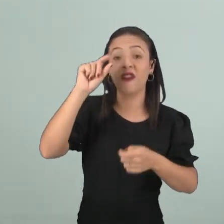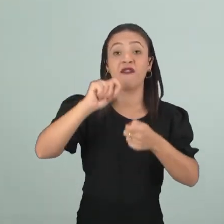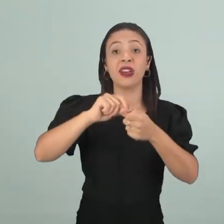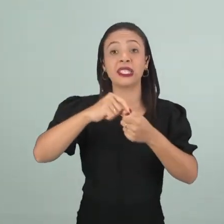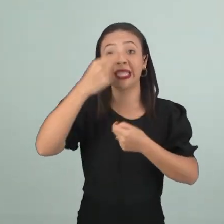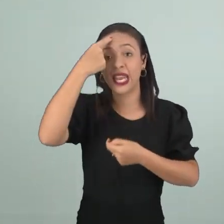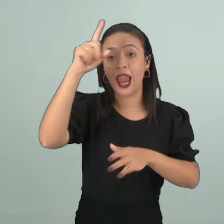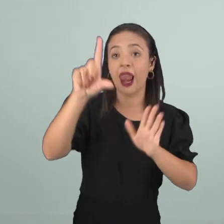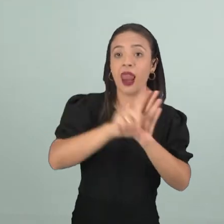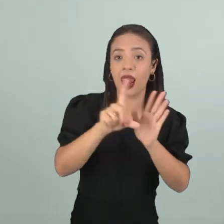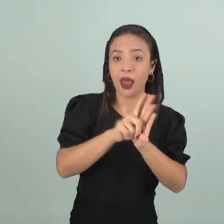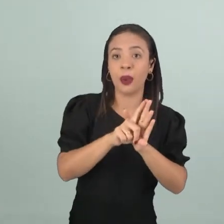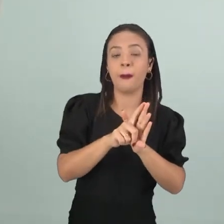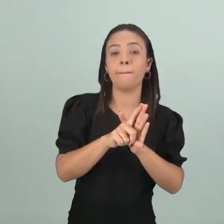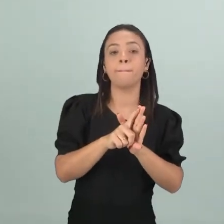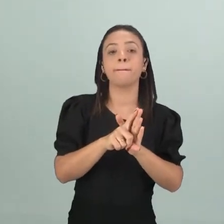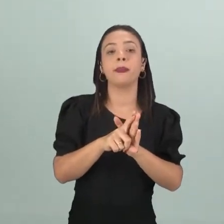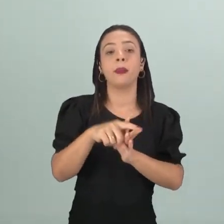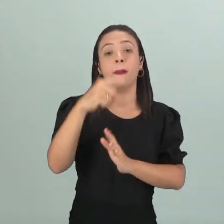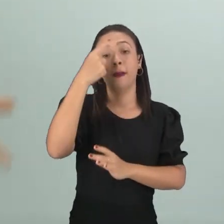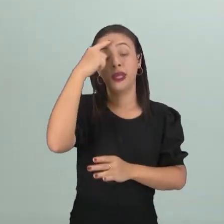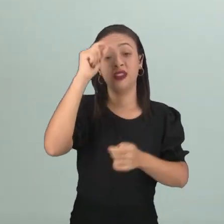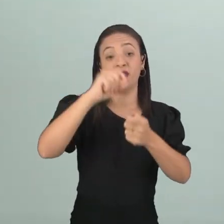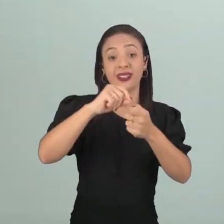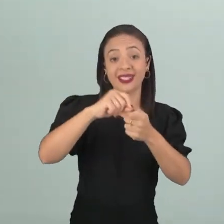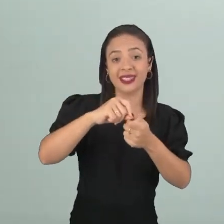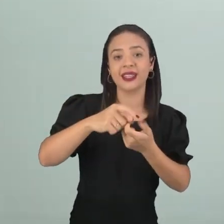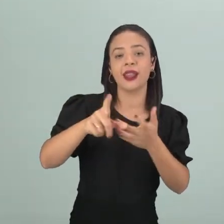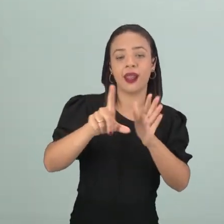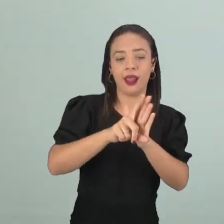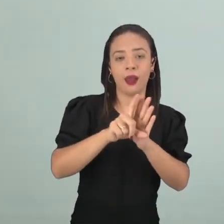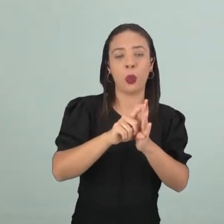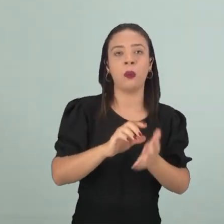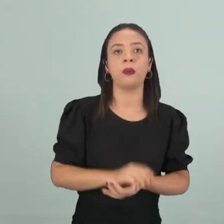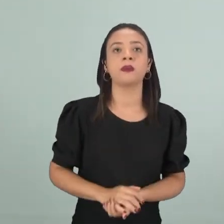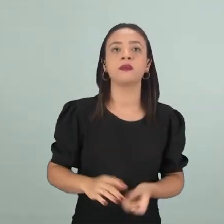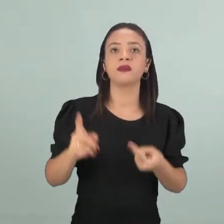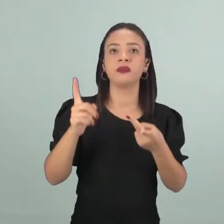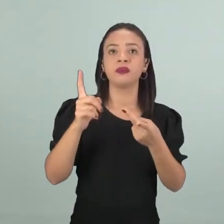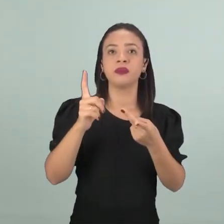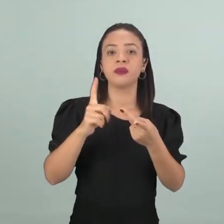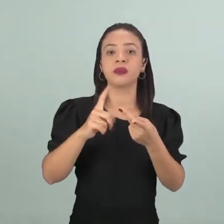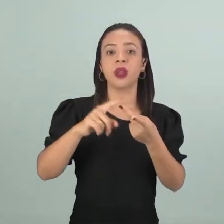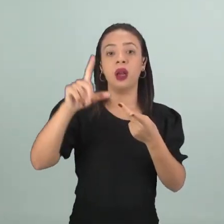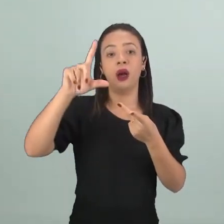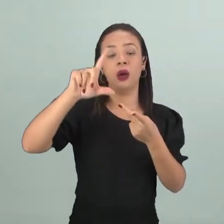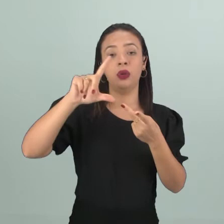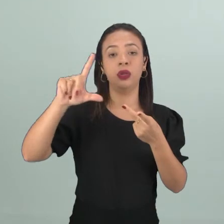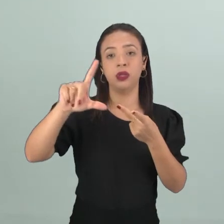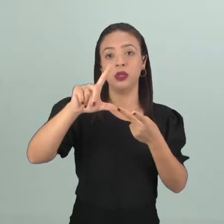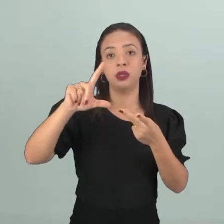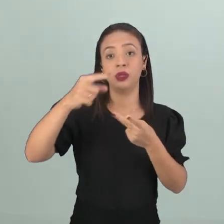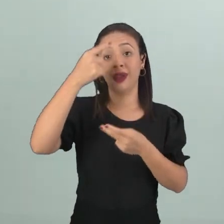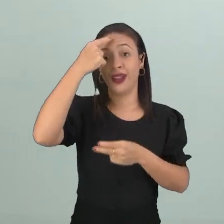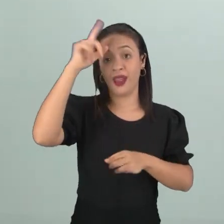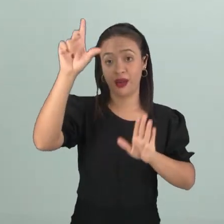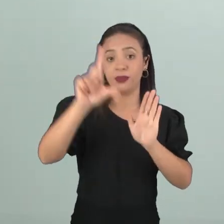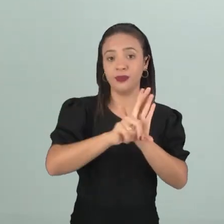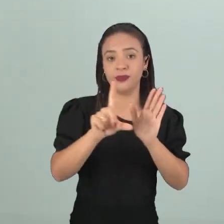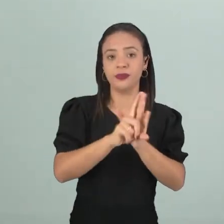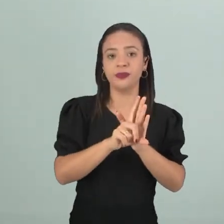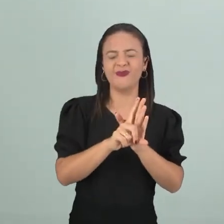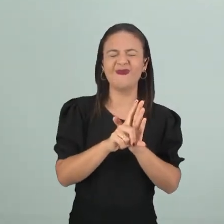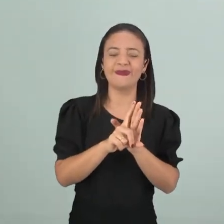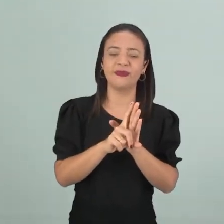criar as leis, na verdade, executar as leis, aplicar as leis, certo? O poder legislativo, que é responsável por criar as